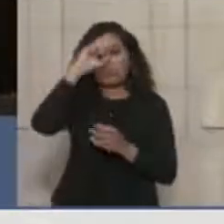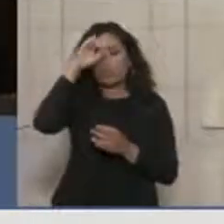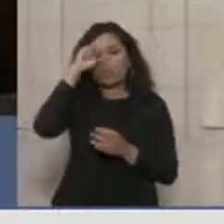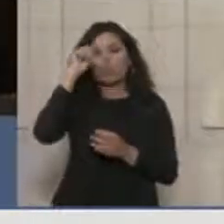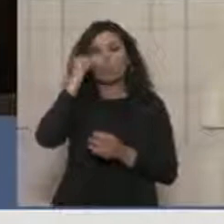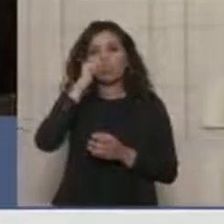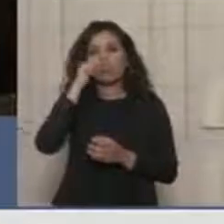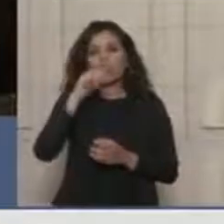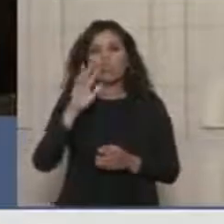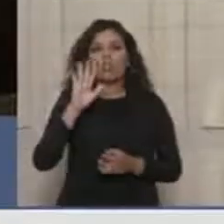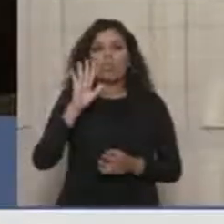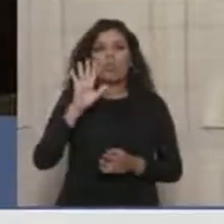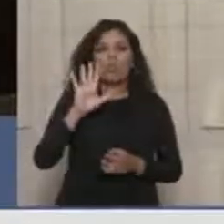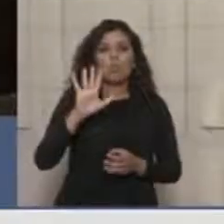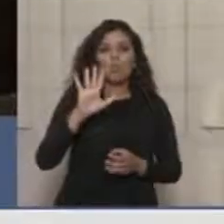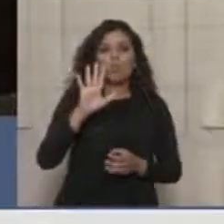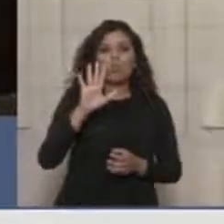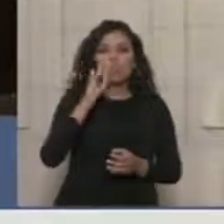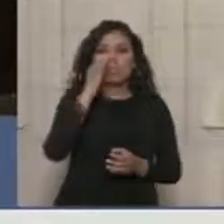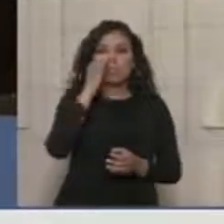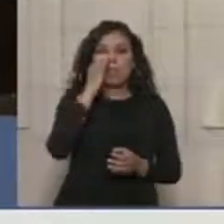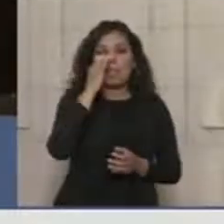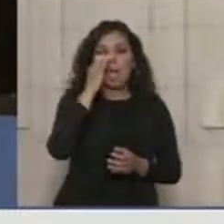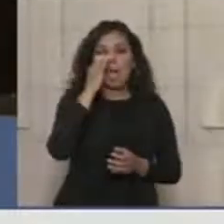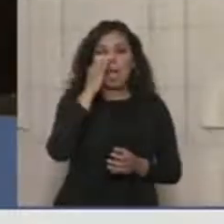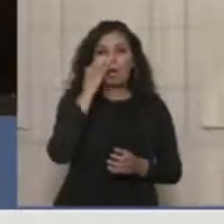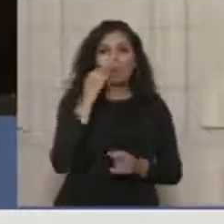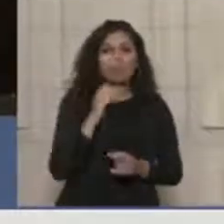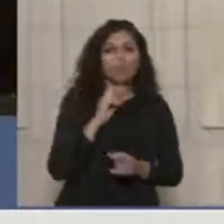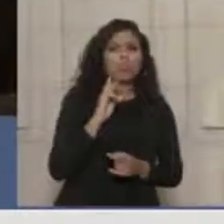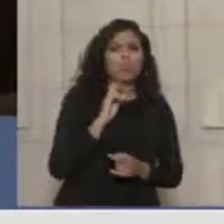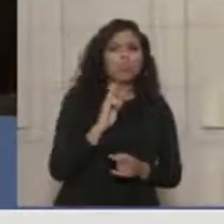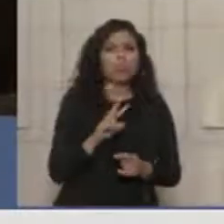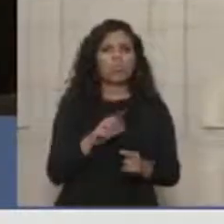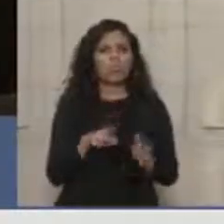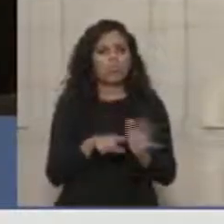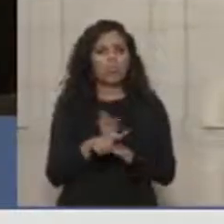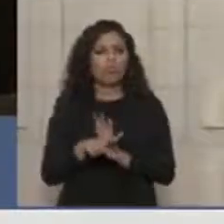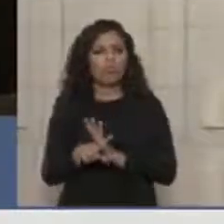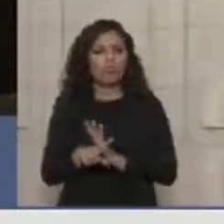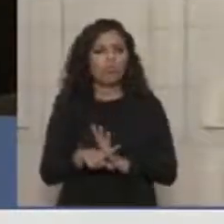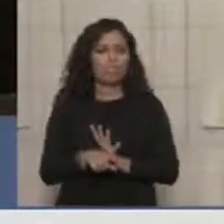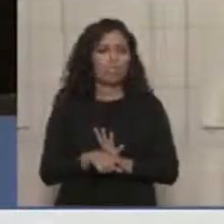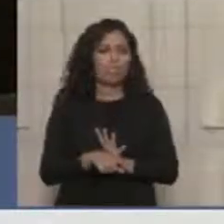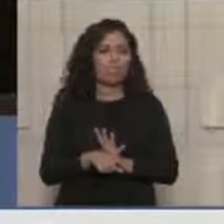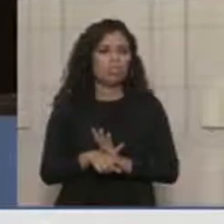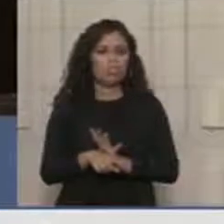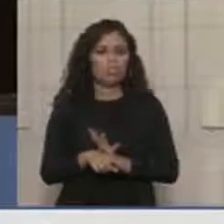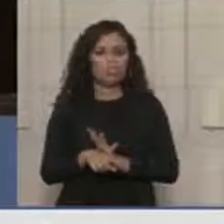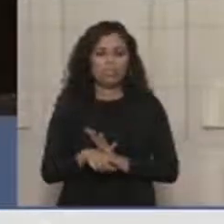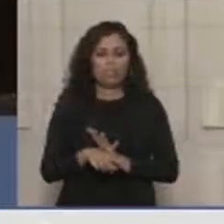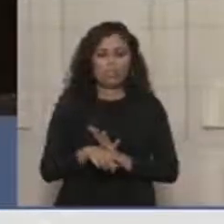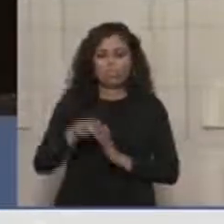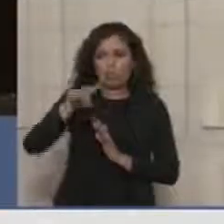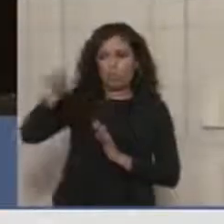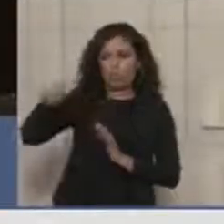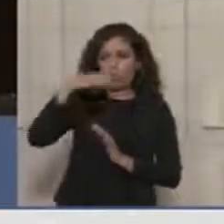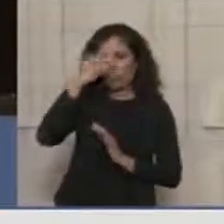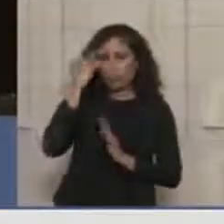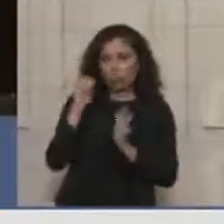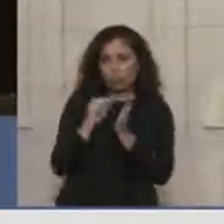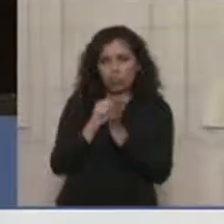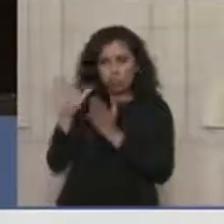E o que me causa espécie? As justificativas destes profissionais que foram mandados